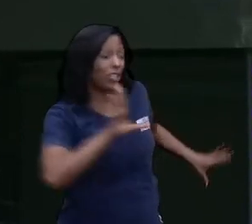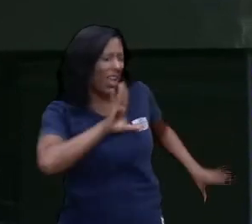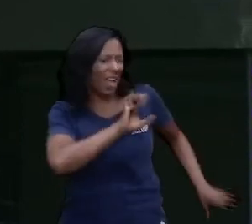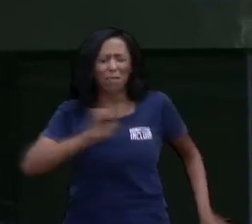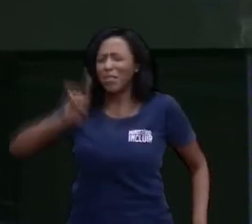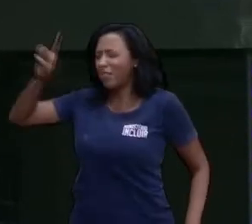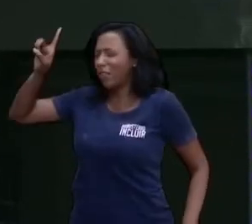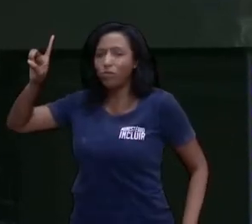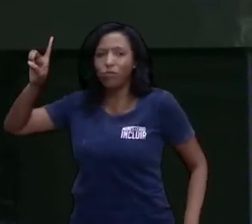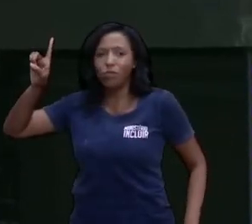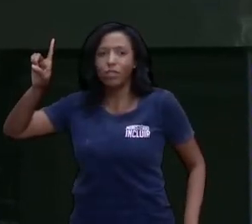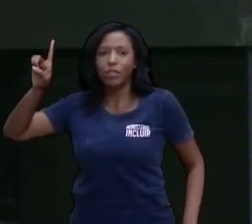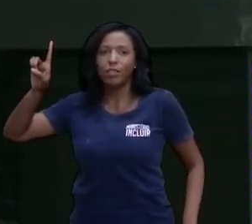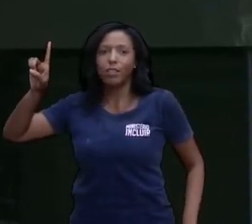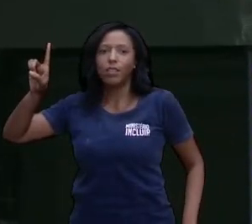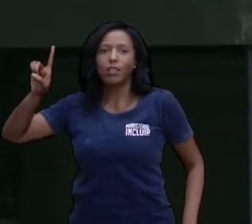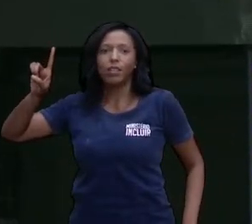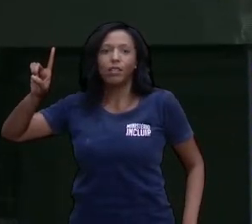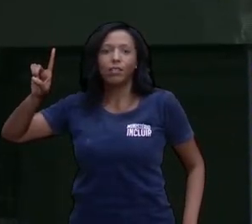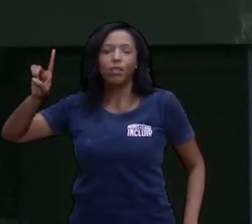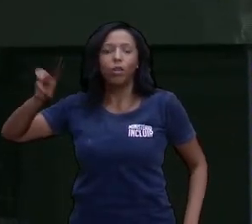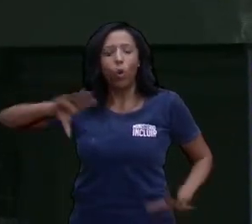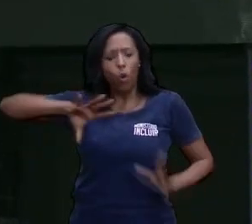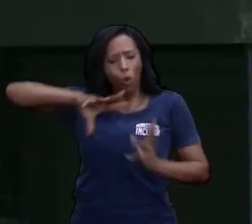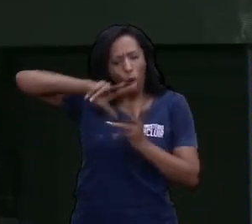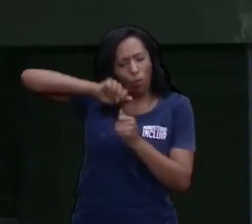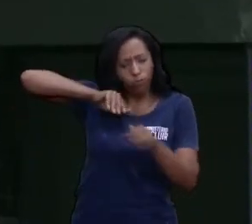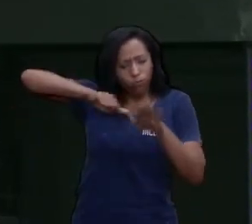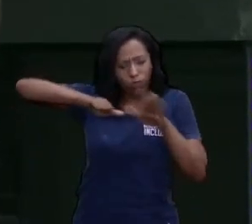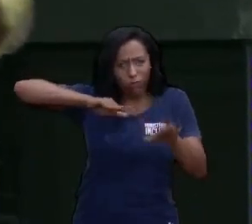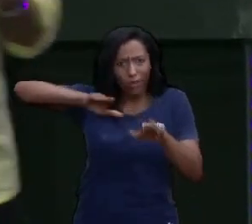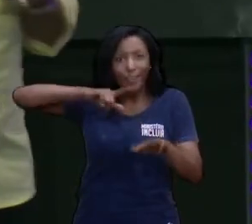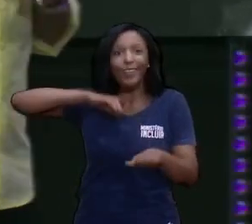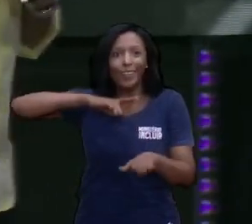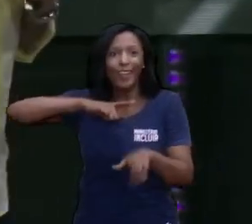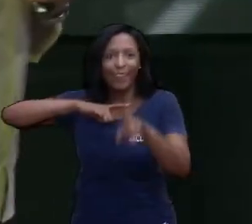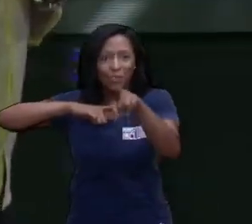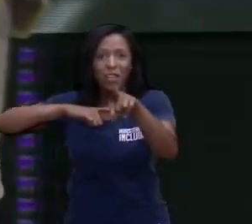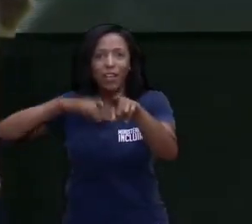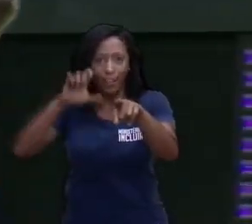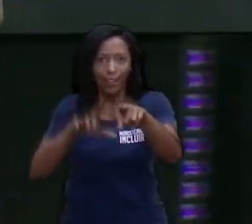mundo e tem algum dos Sem aqui